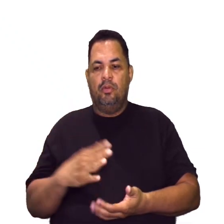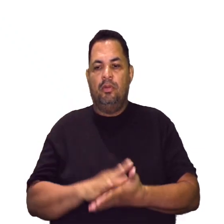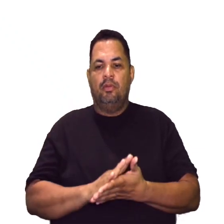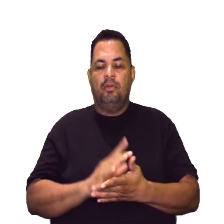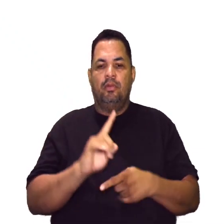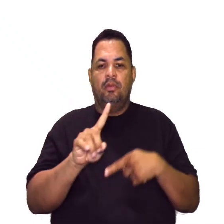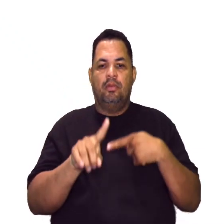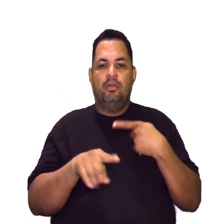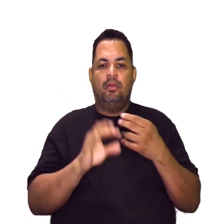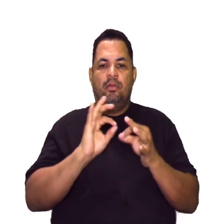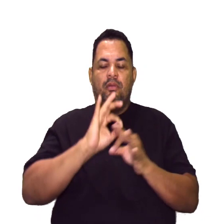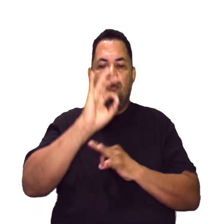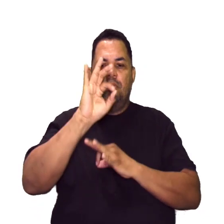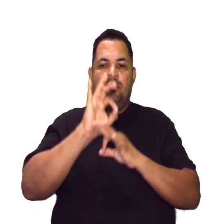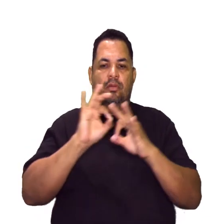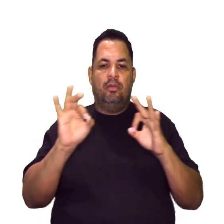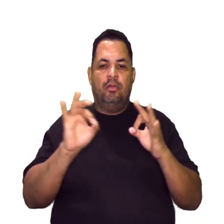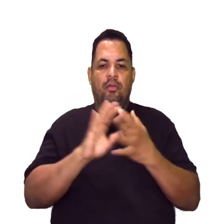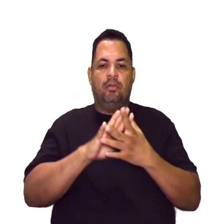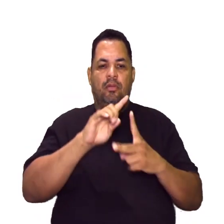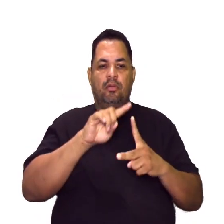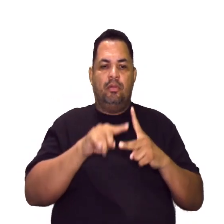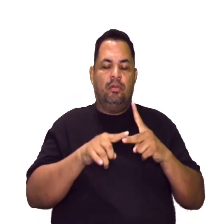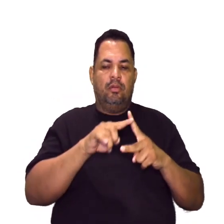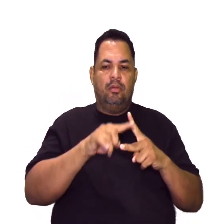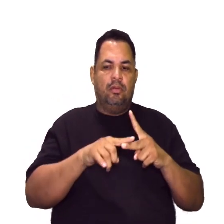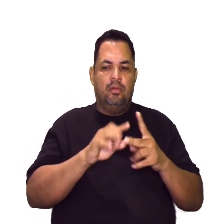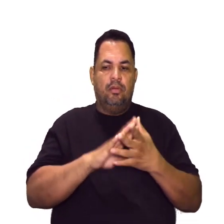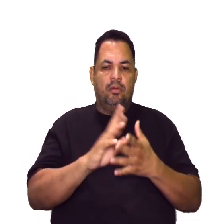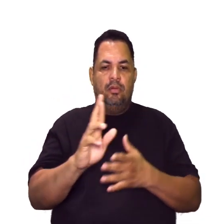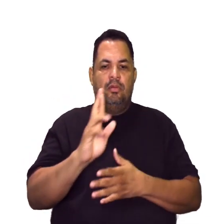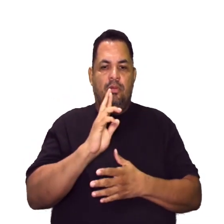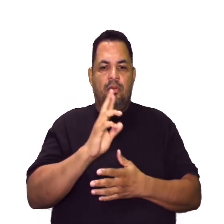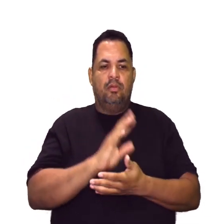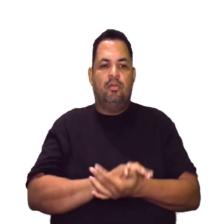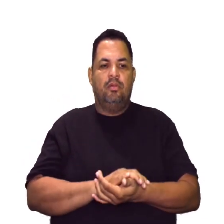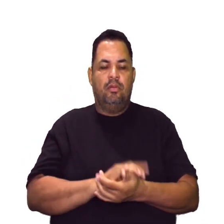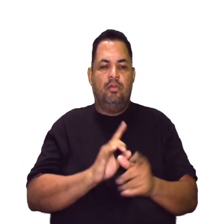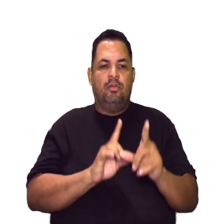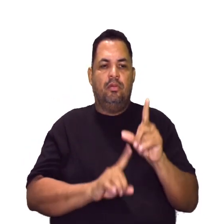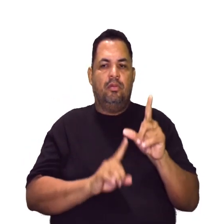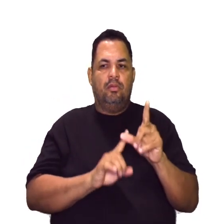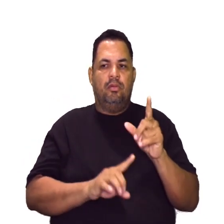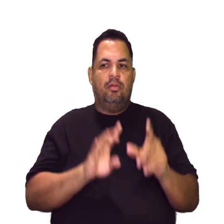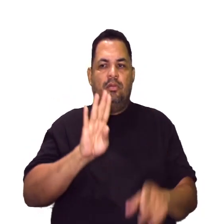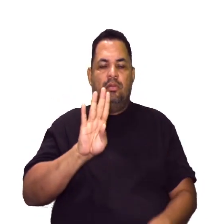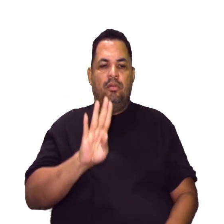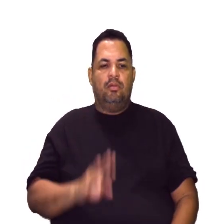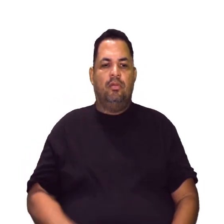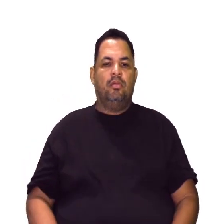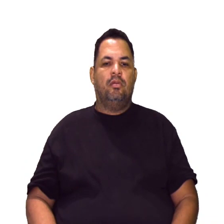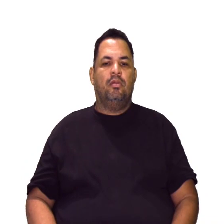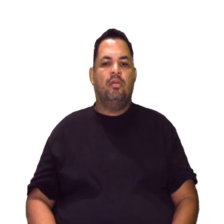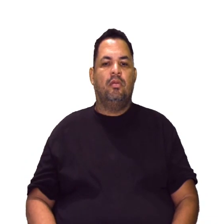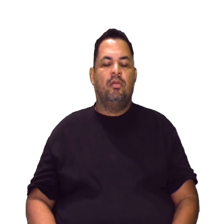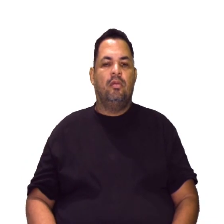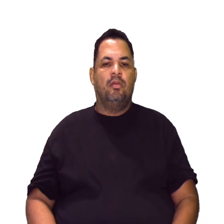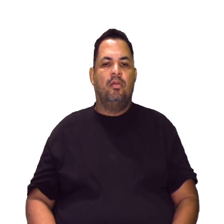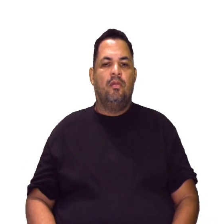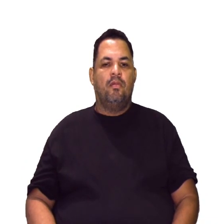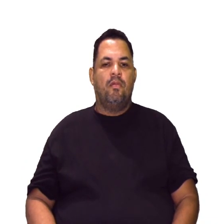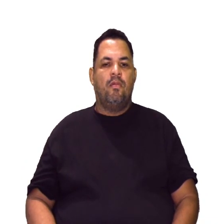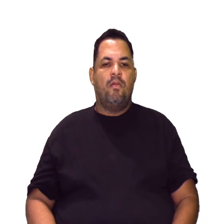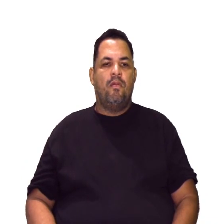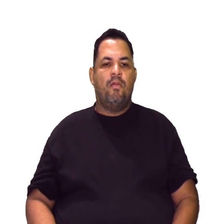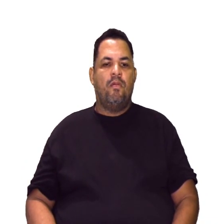a geometria dele é angular e a resposta é a letra B. Vamos conferir lá então,